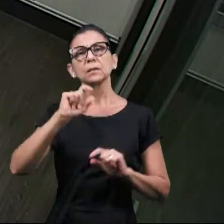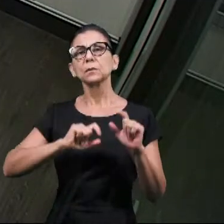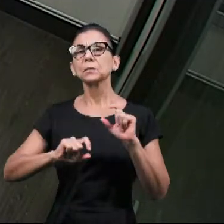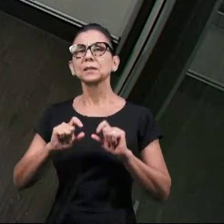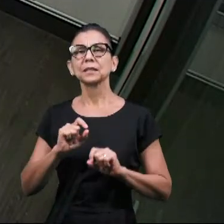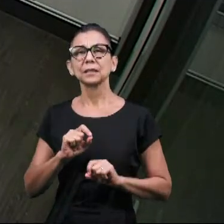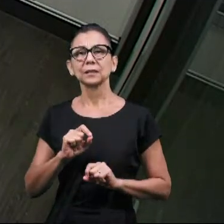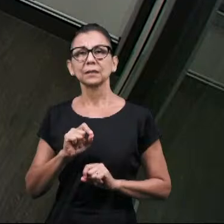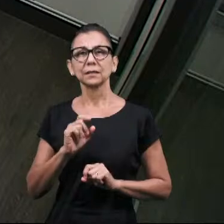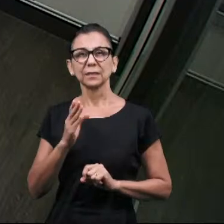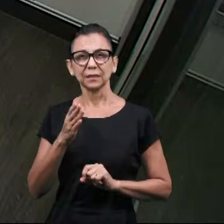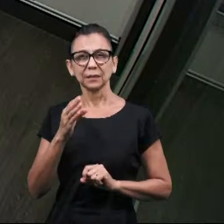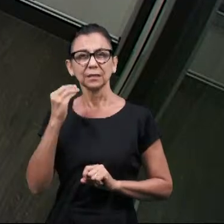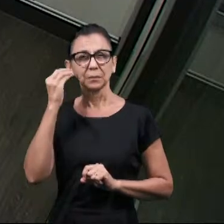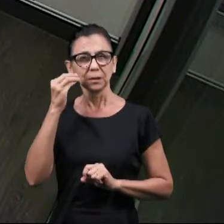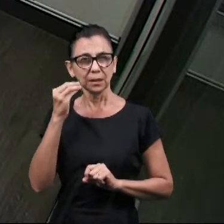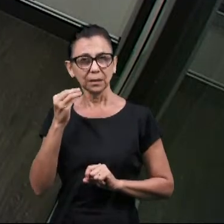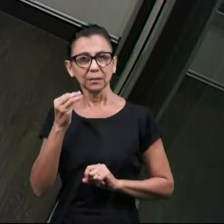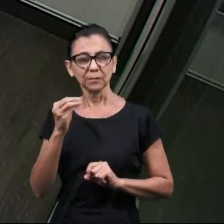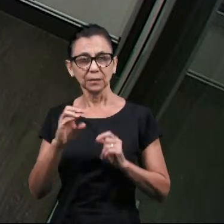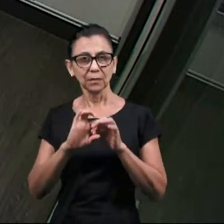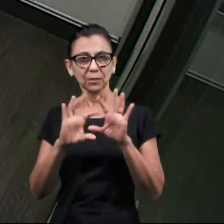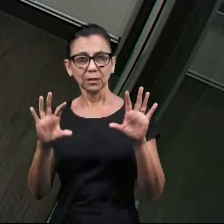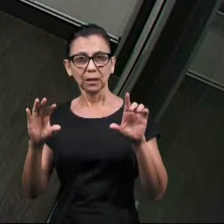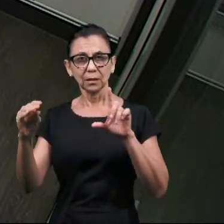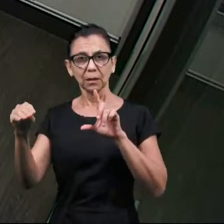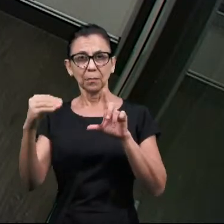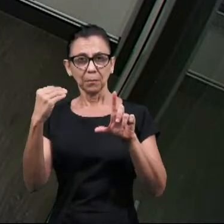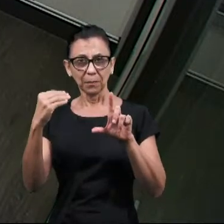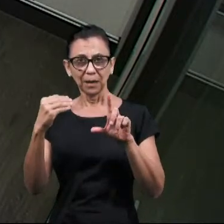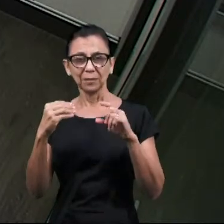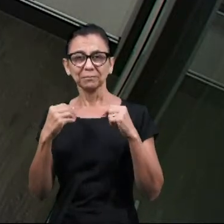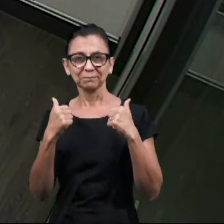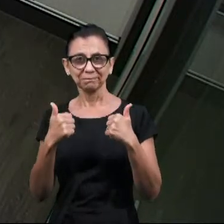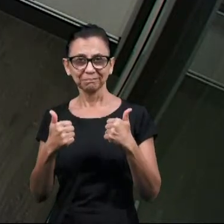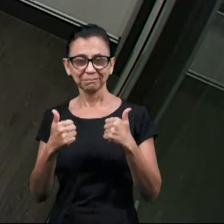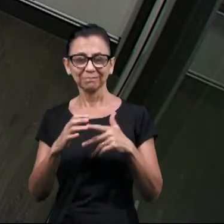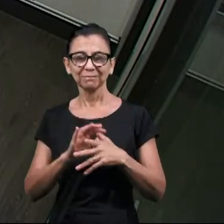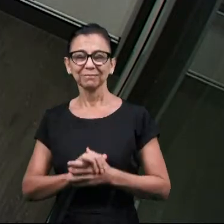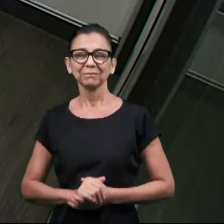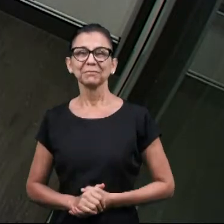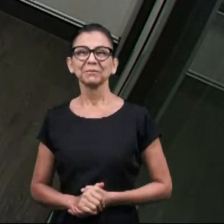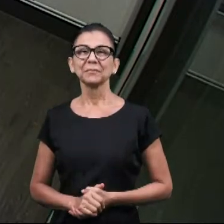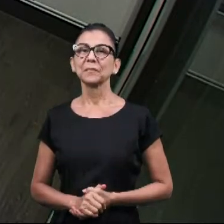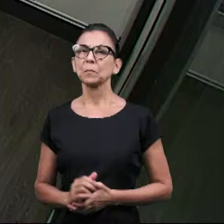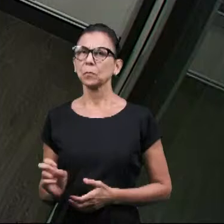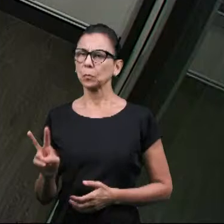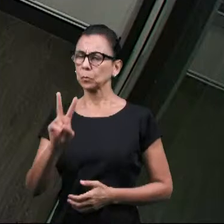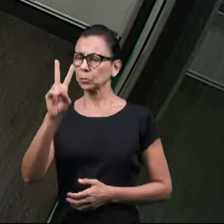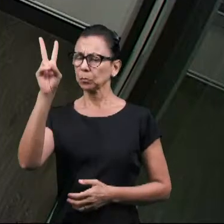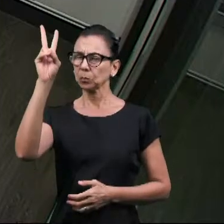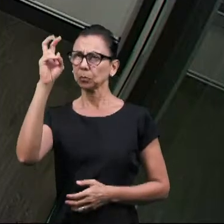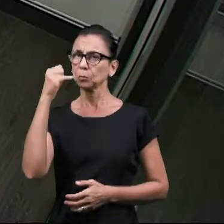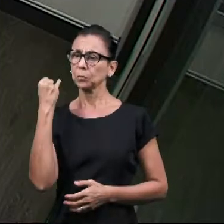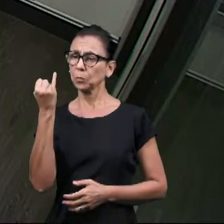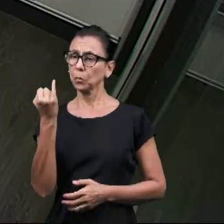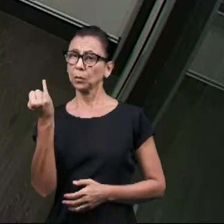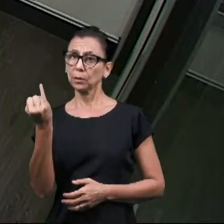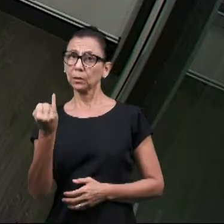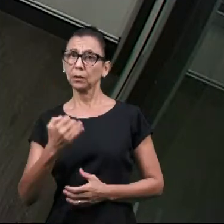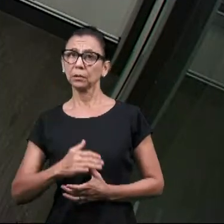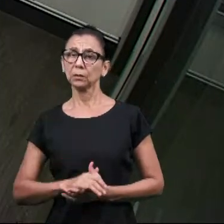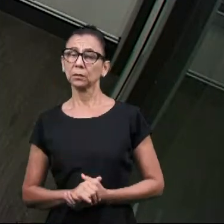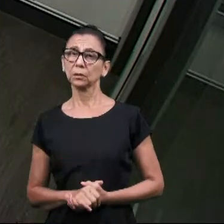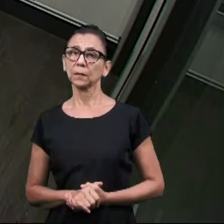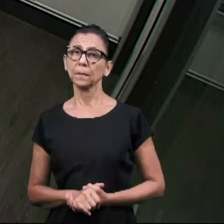uma experiência com o senhor fica à vontade pode contar isso para nós né é de muita valia não só para